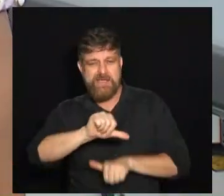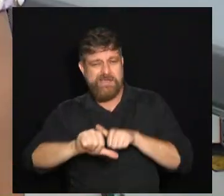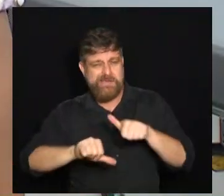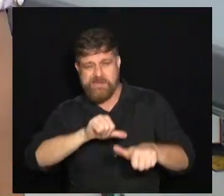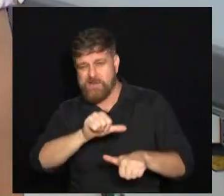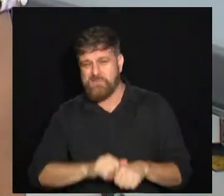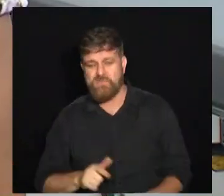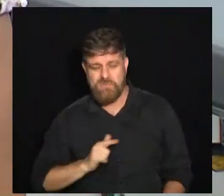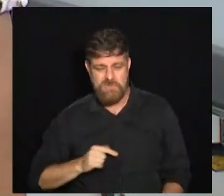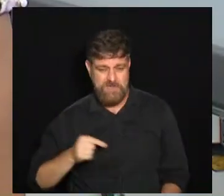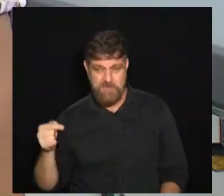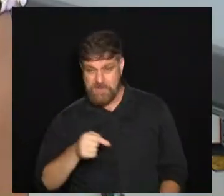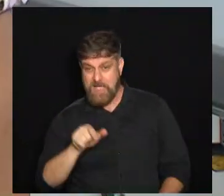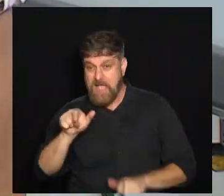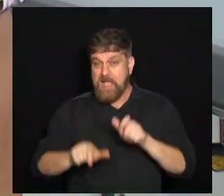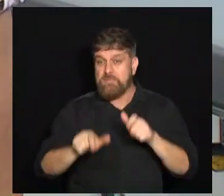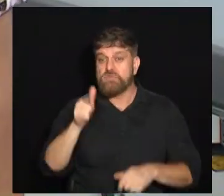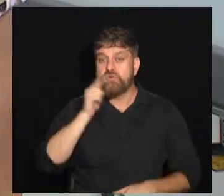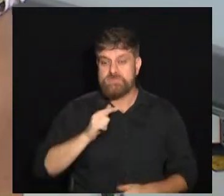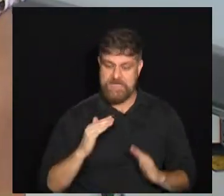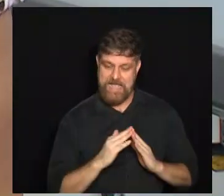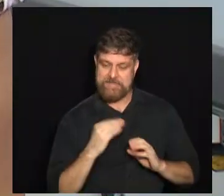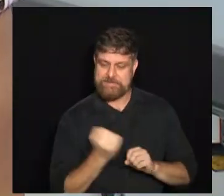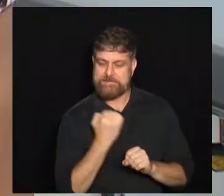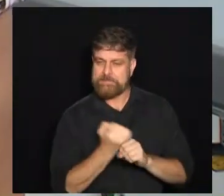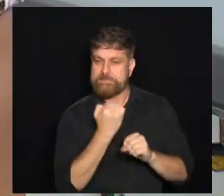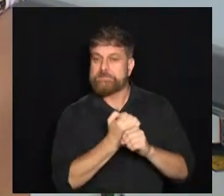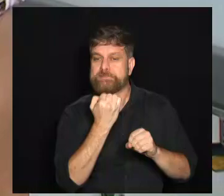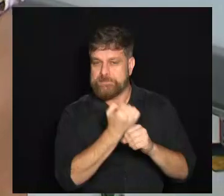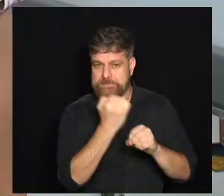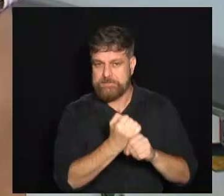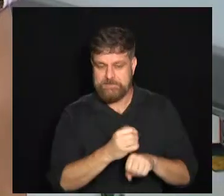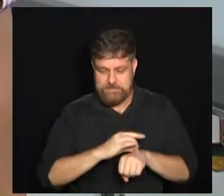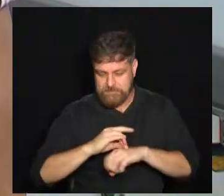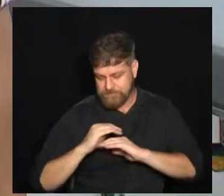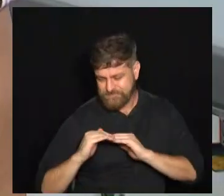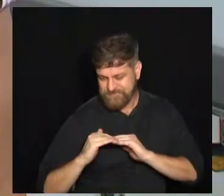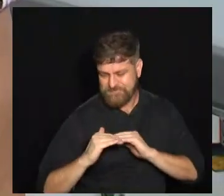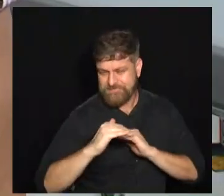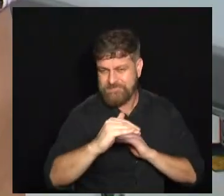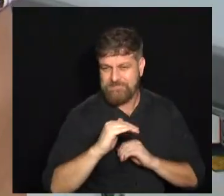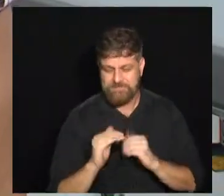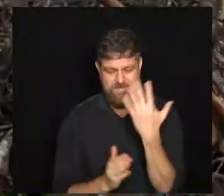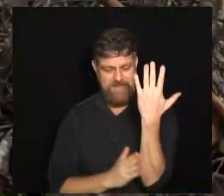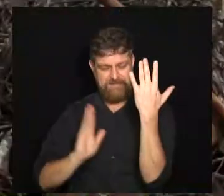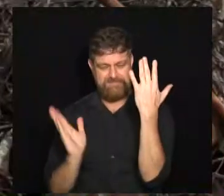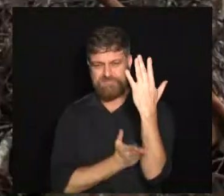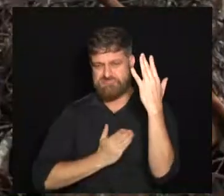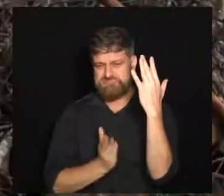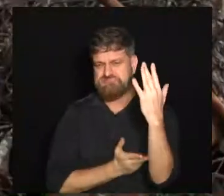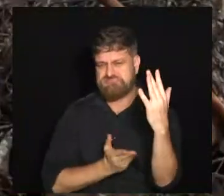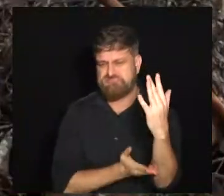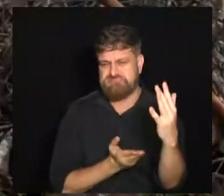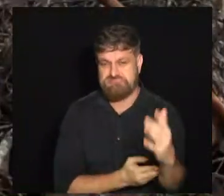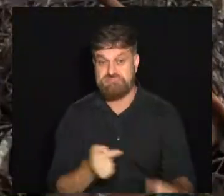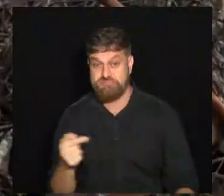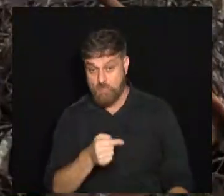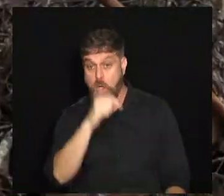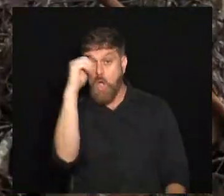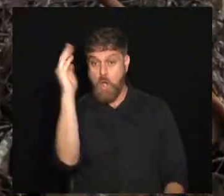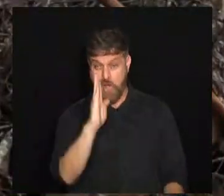essa geografia para que as pessoas possam construir suas casas, pavimentando, então tem um impacto. No Brasil,